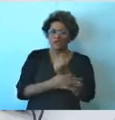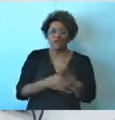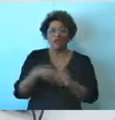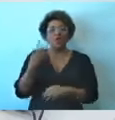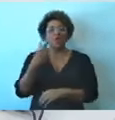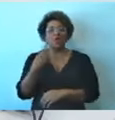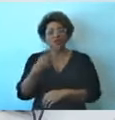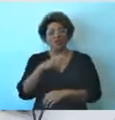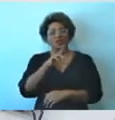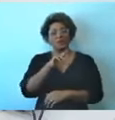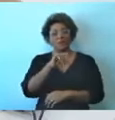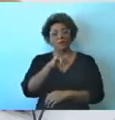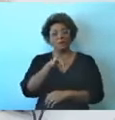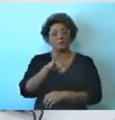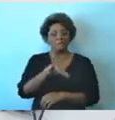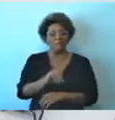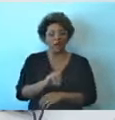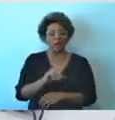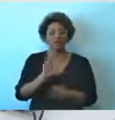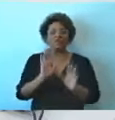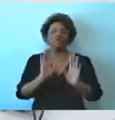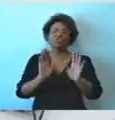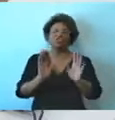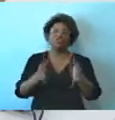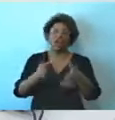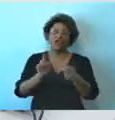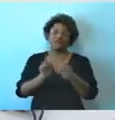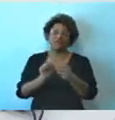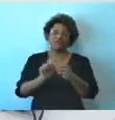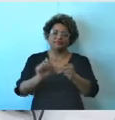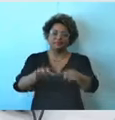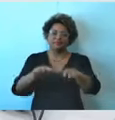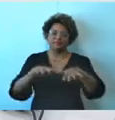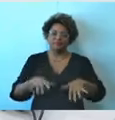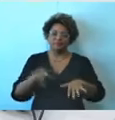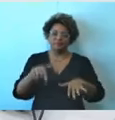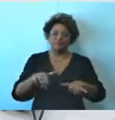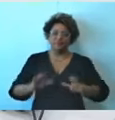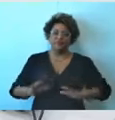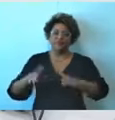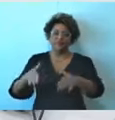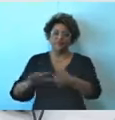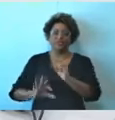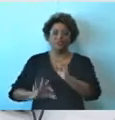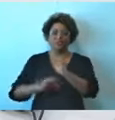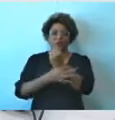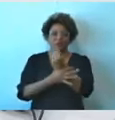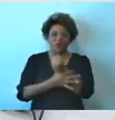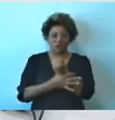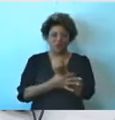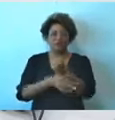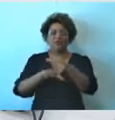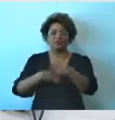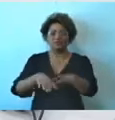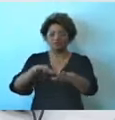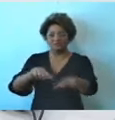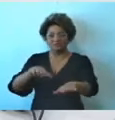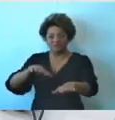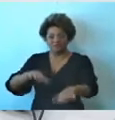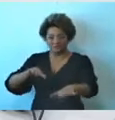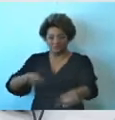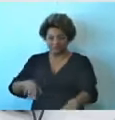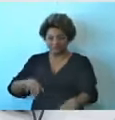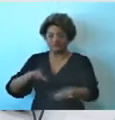em outros momentos aqui audiência relacionada à questão da segurança no trânsito, e realmente